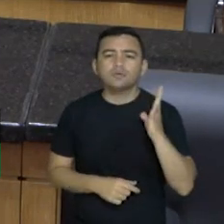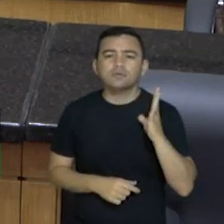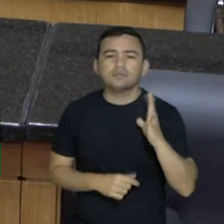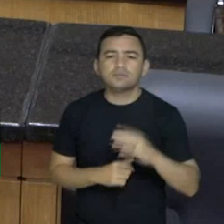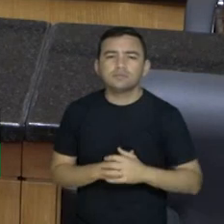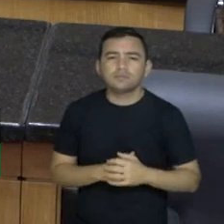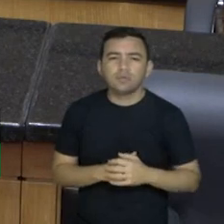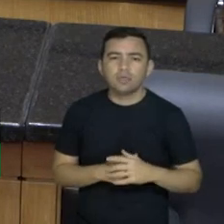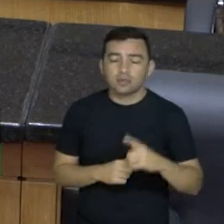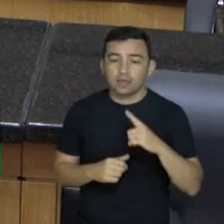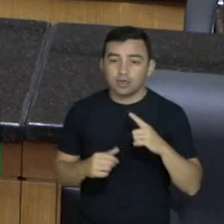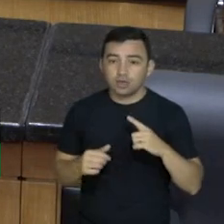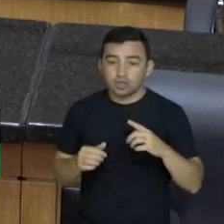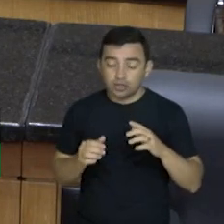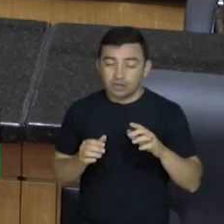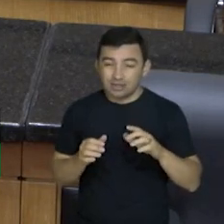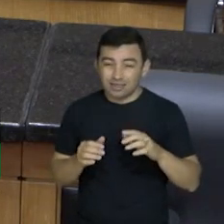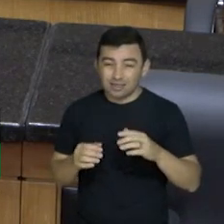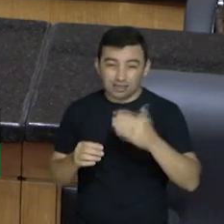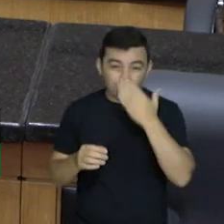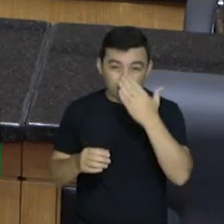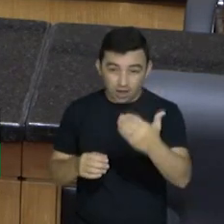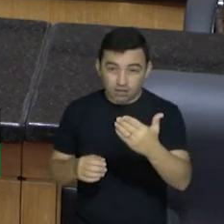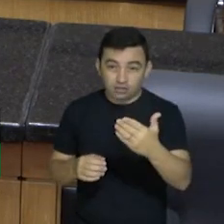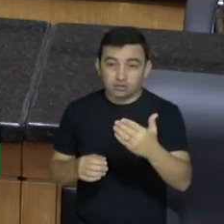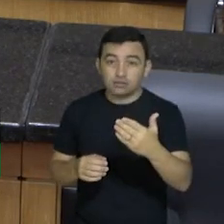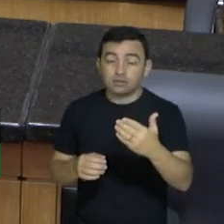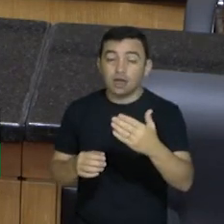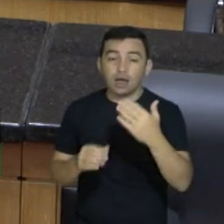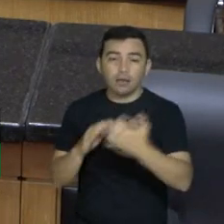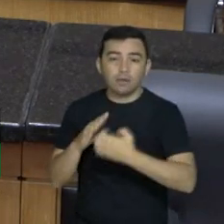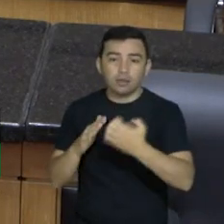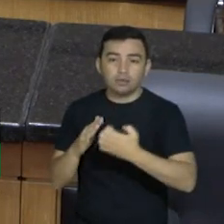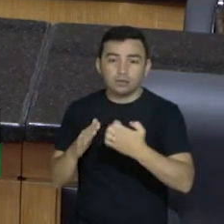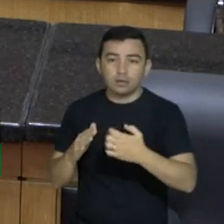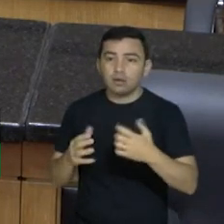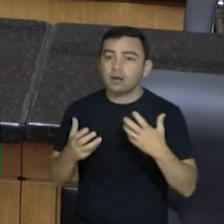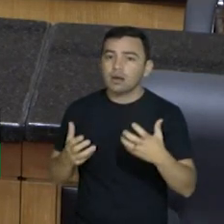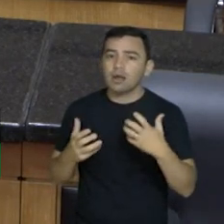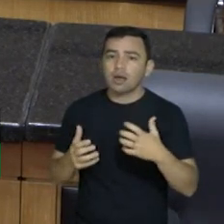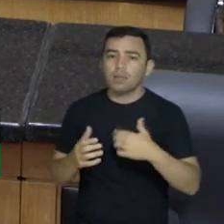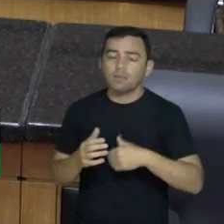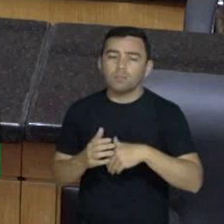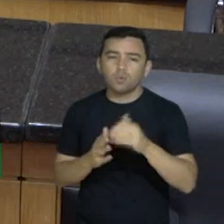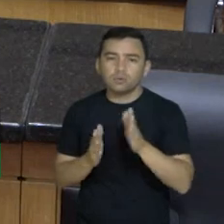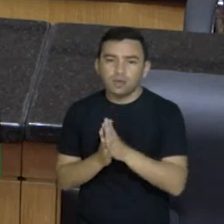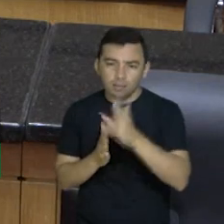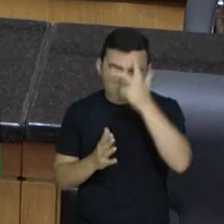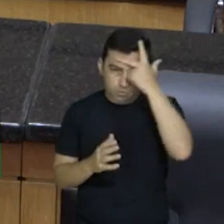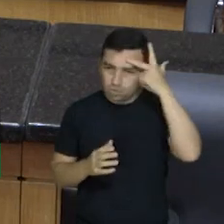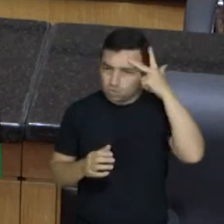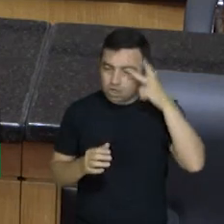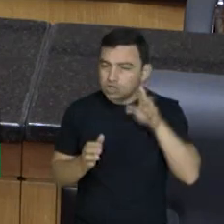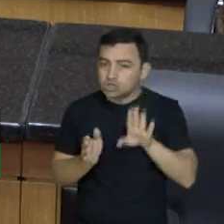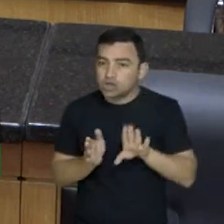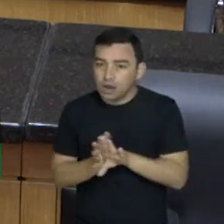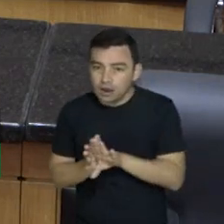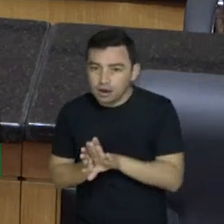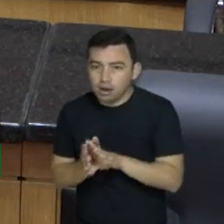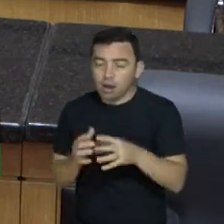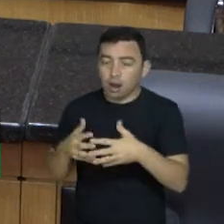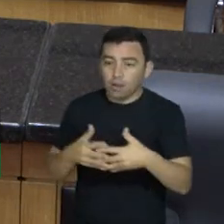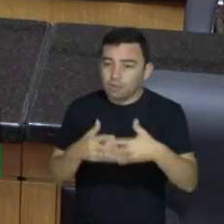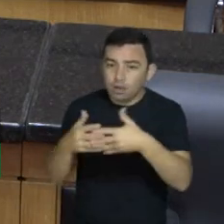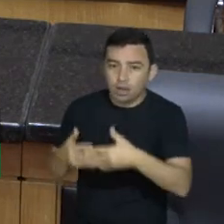na frente de uma empresa para mudar os caminhão que tava chegando com arroz é humanamente impossível o cara que tem um caminhão